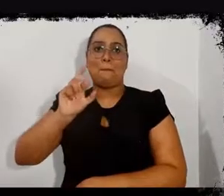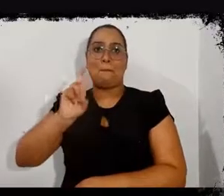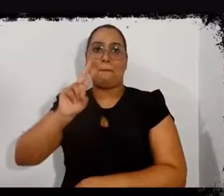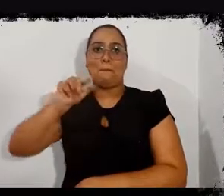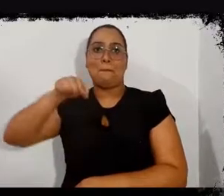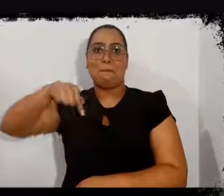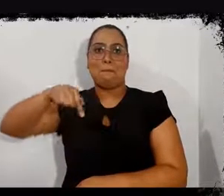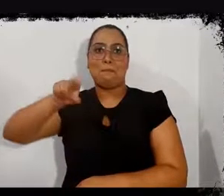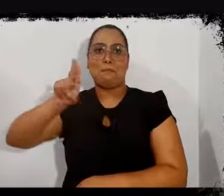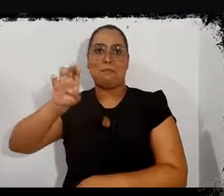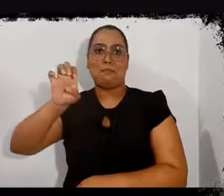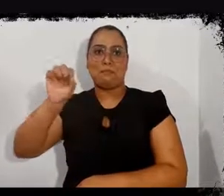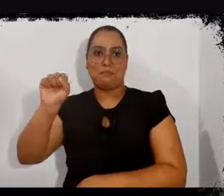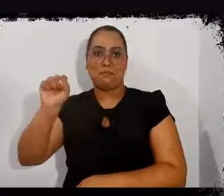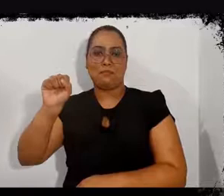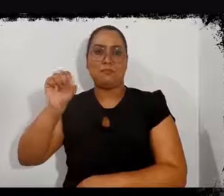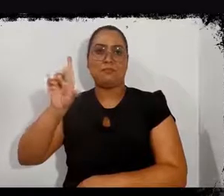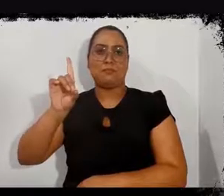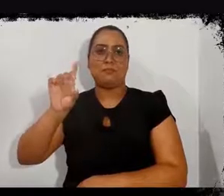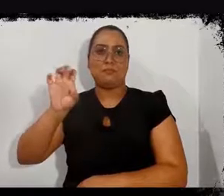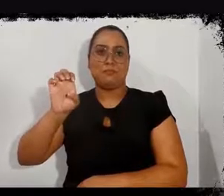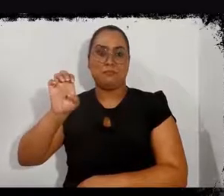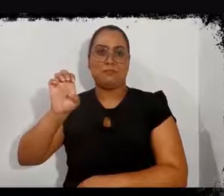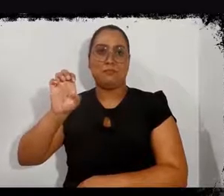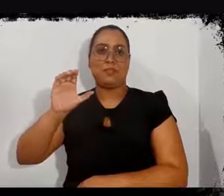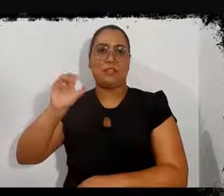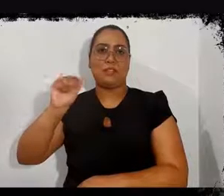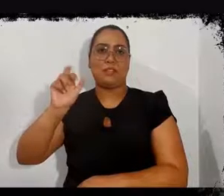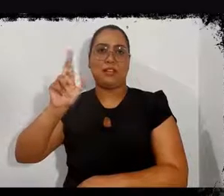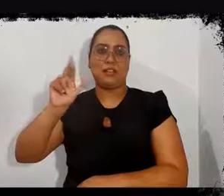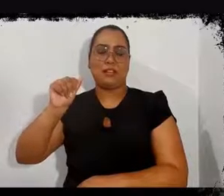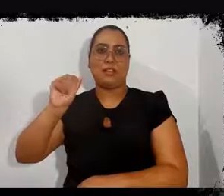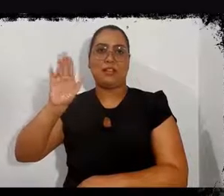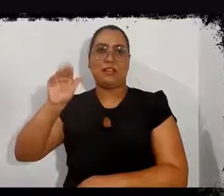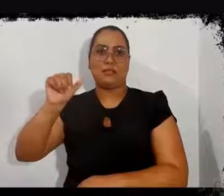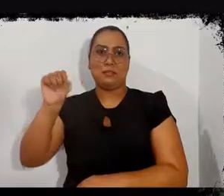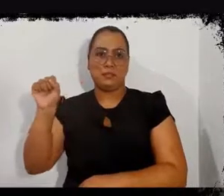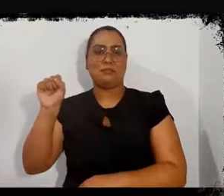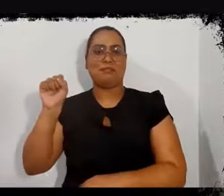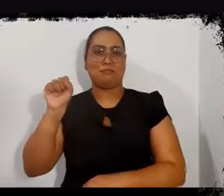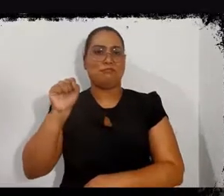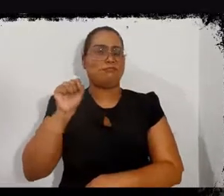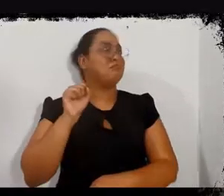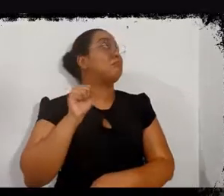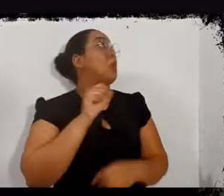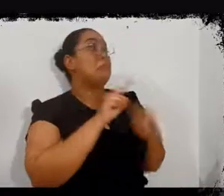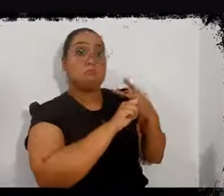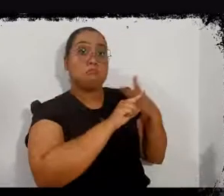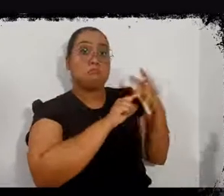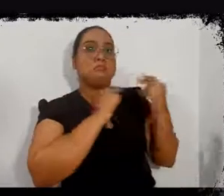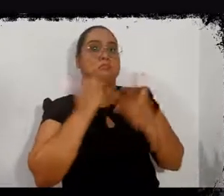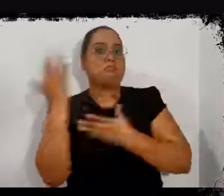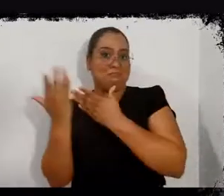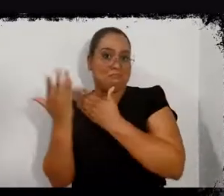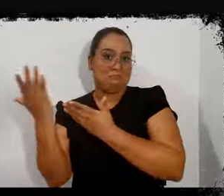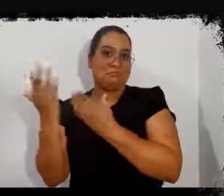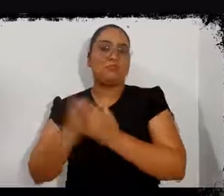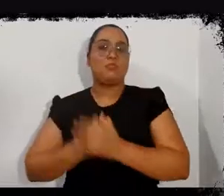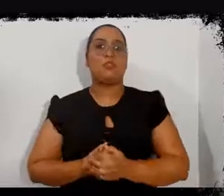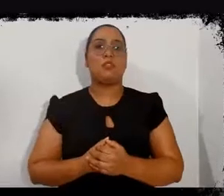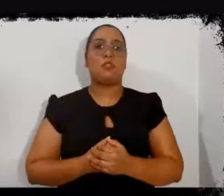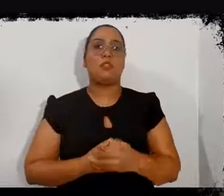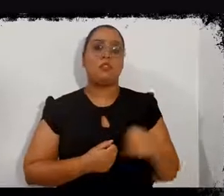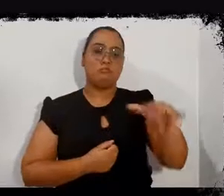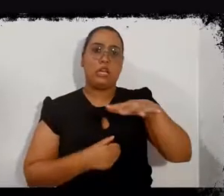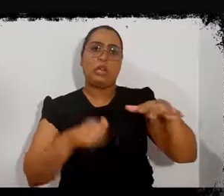devem conhecer, se lembrar desse conto. Bem, mas então técnicos de diferentes áreas se